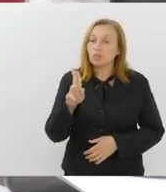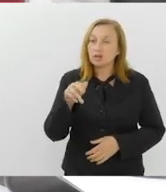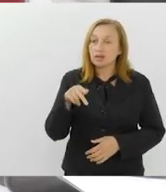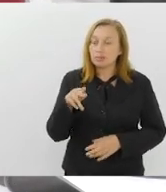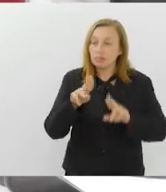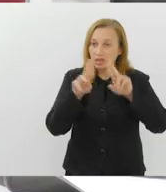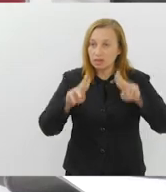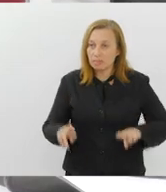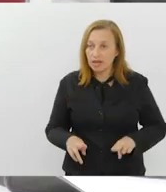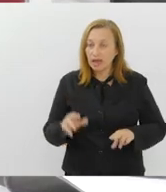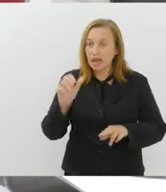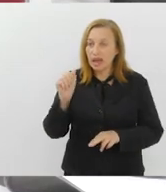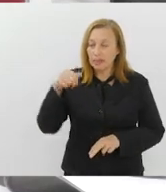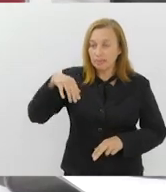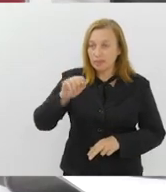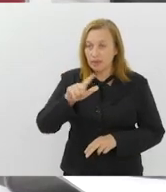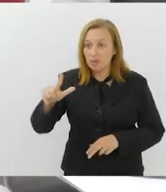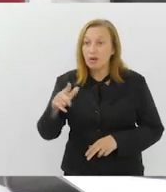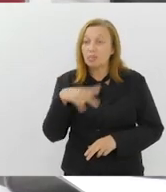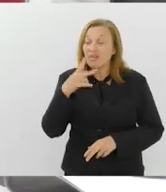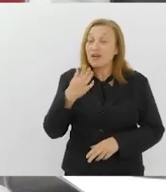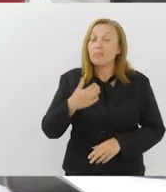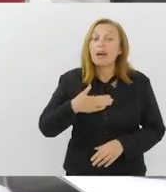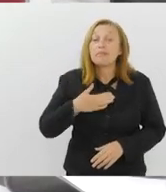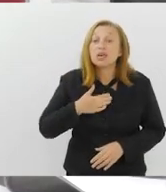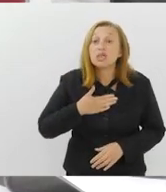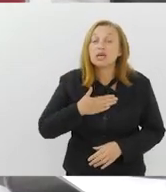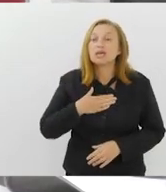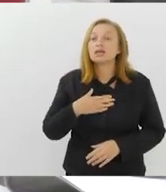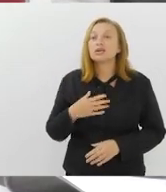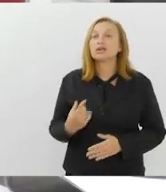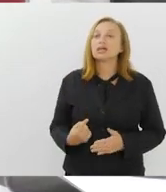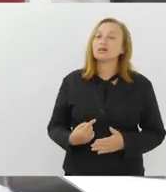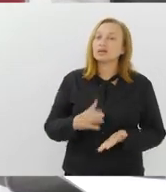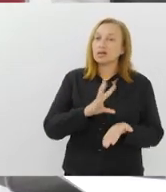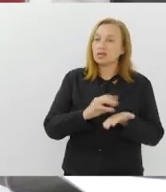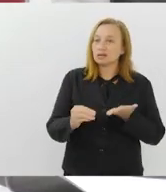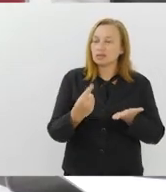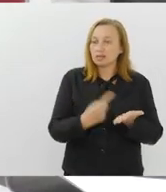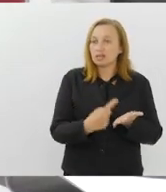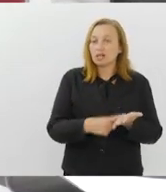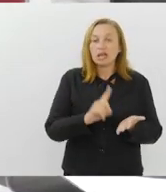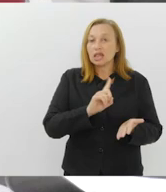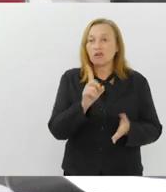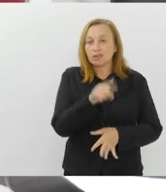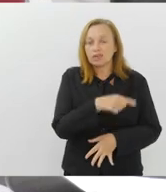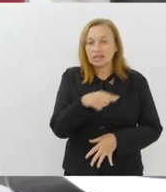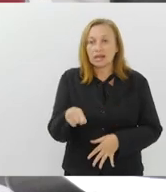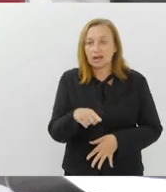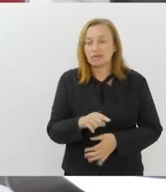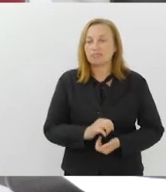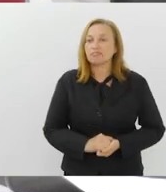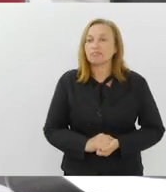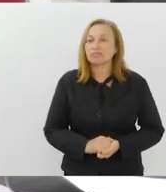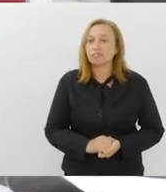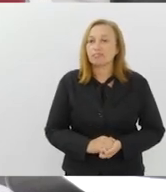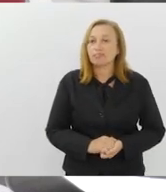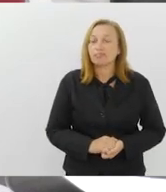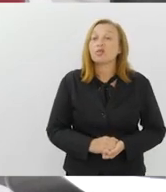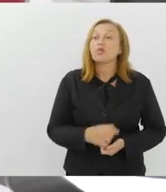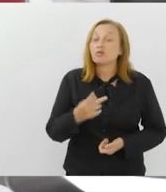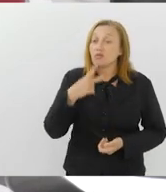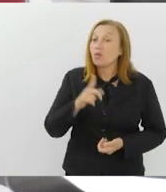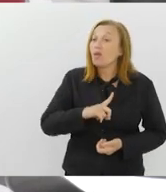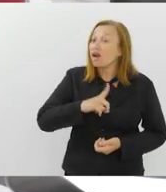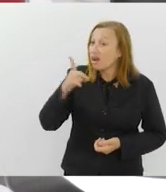Mil, para dizer para mim aqui, e a gente firme em ata, não vamos cancelar mais. Como ele falou